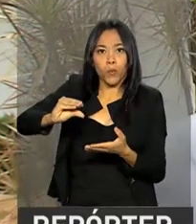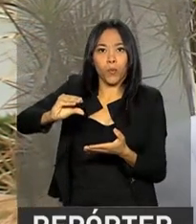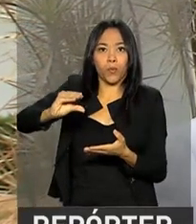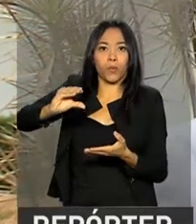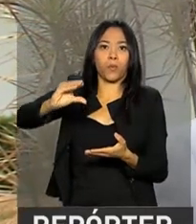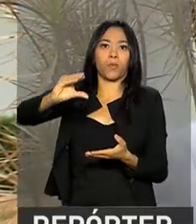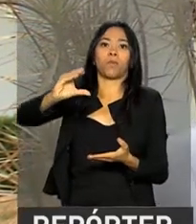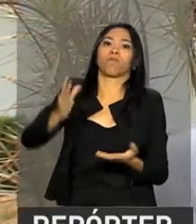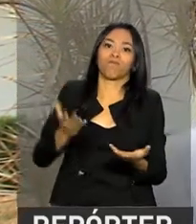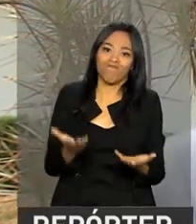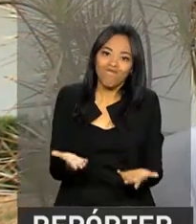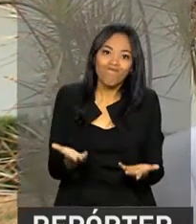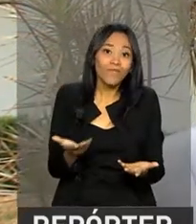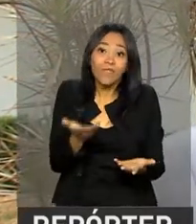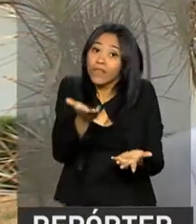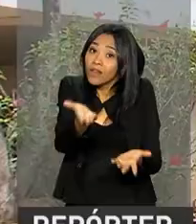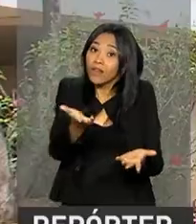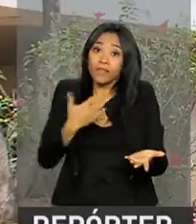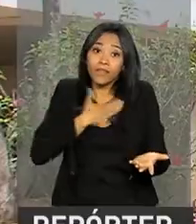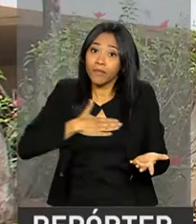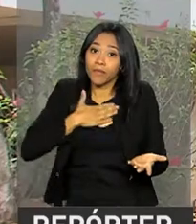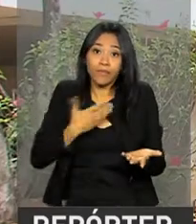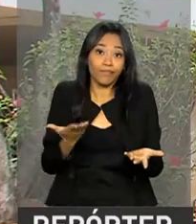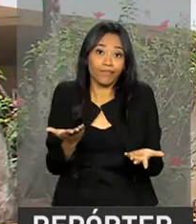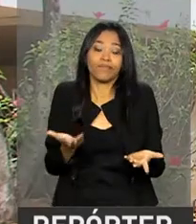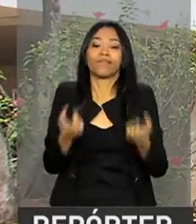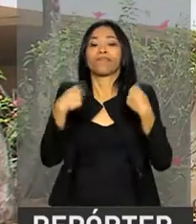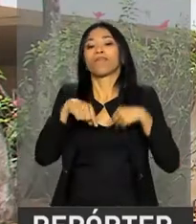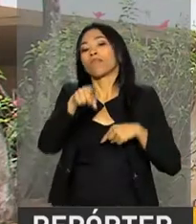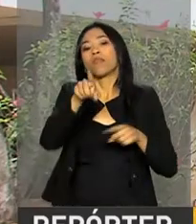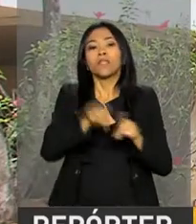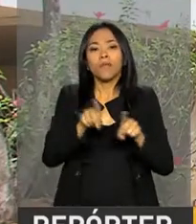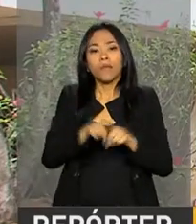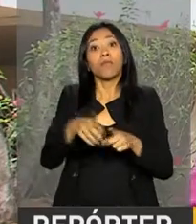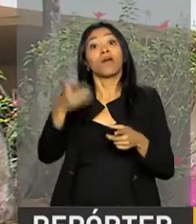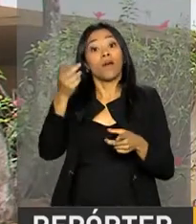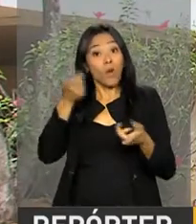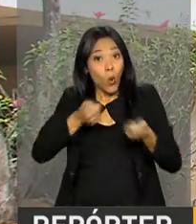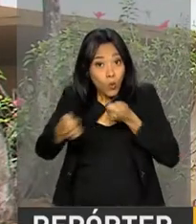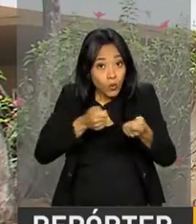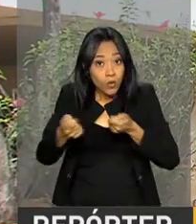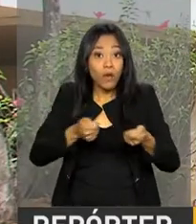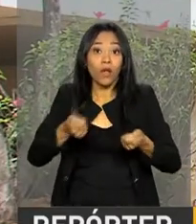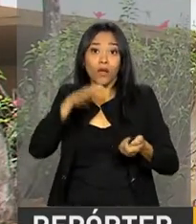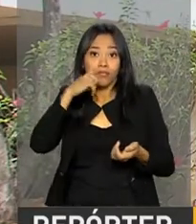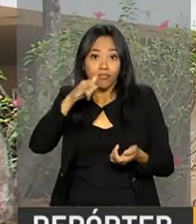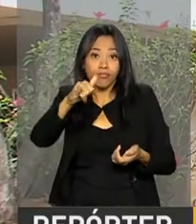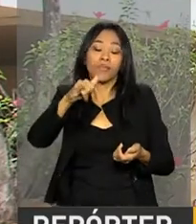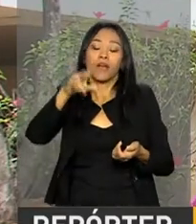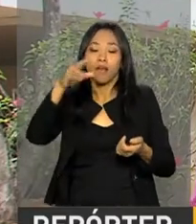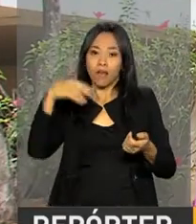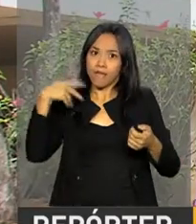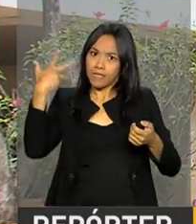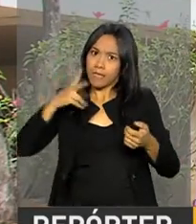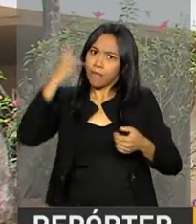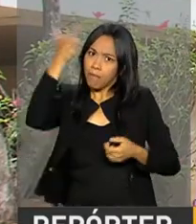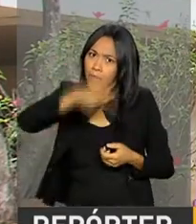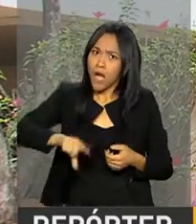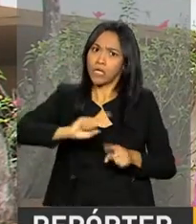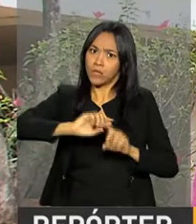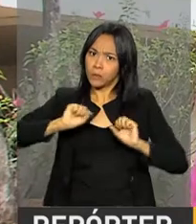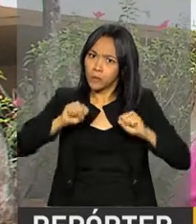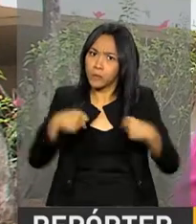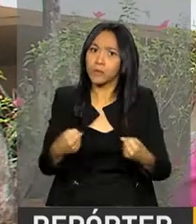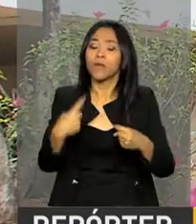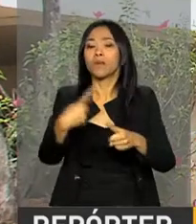e não vai trazer prazer nenhum em o combate ao desperdício deve ser intensificado a partir de agora isso porque a